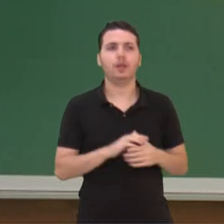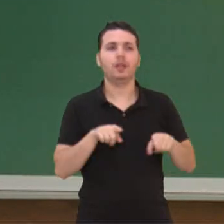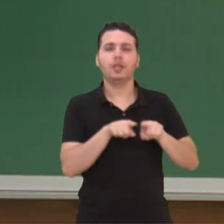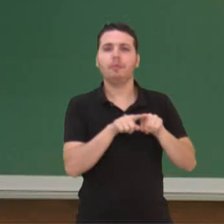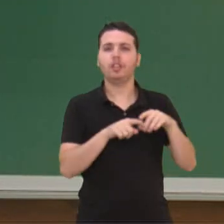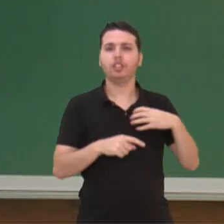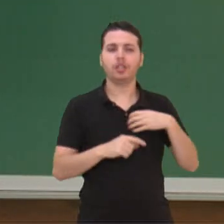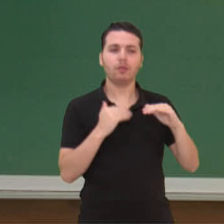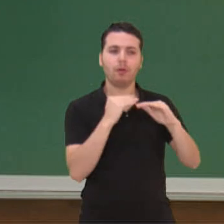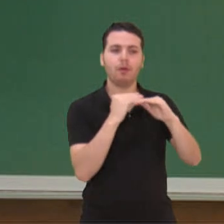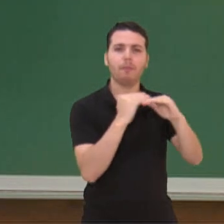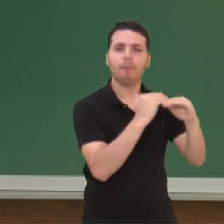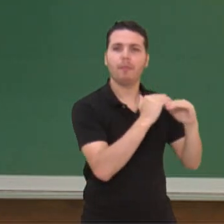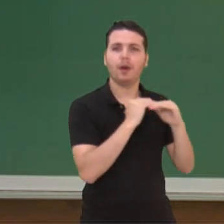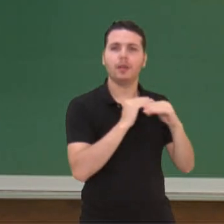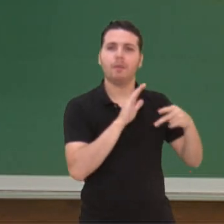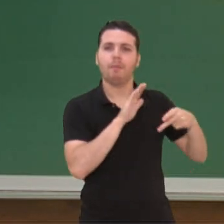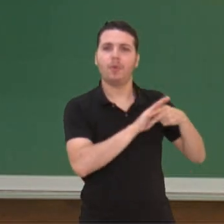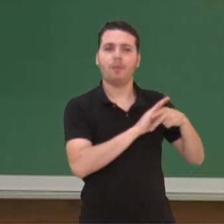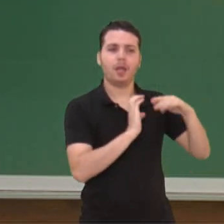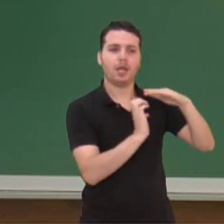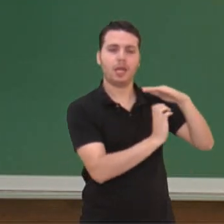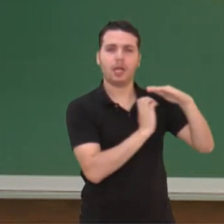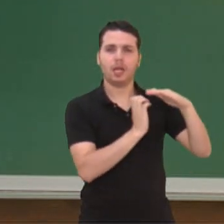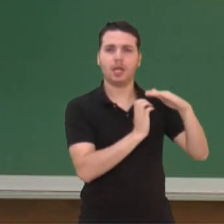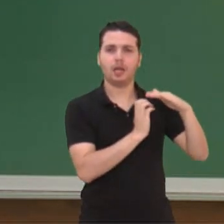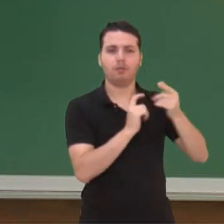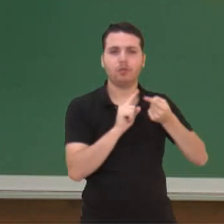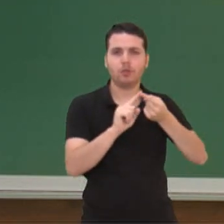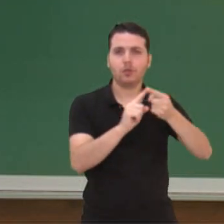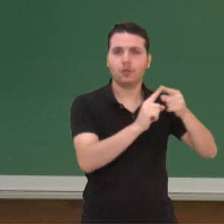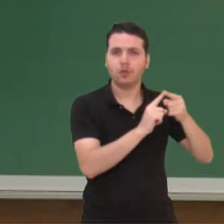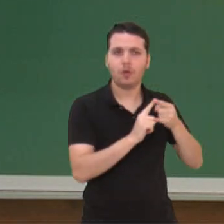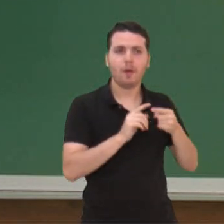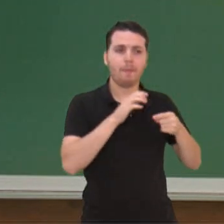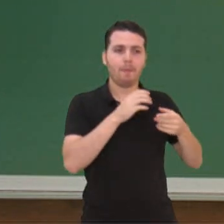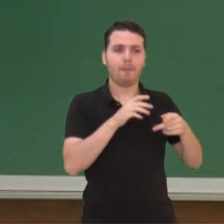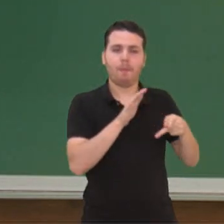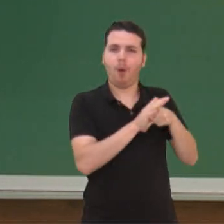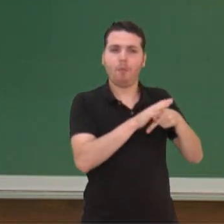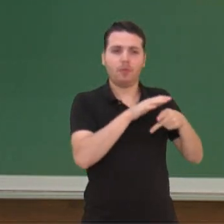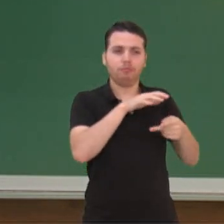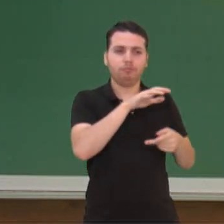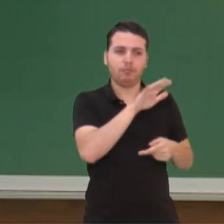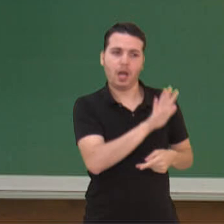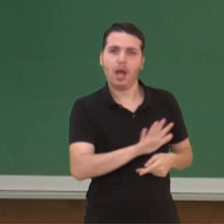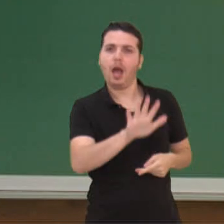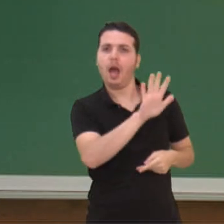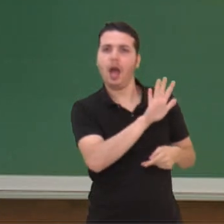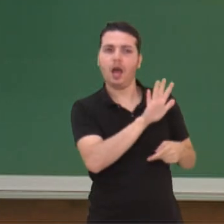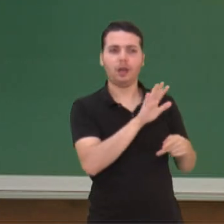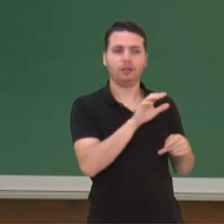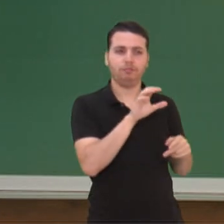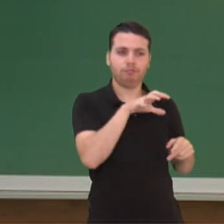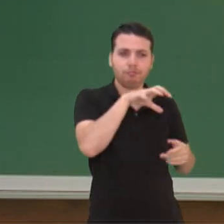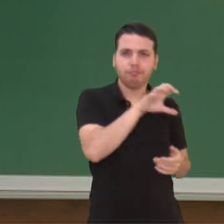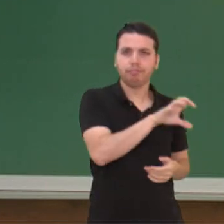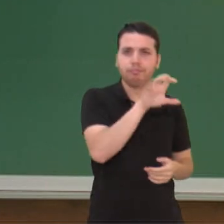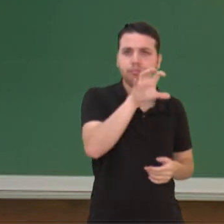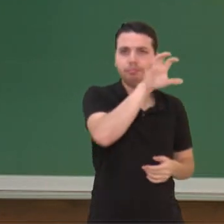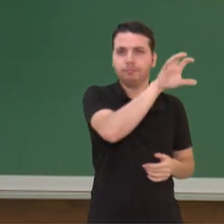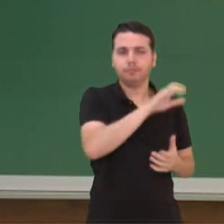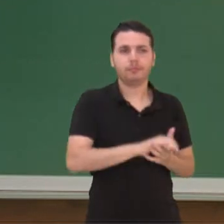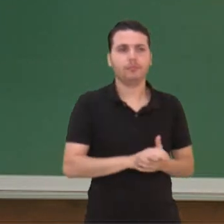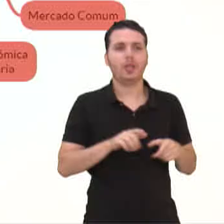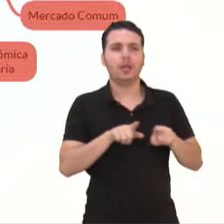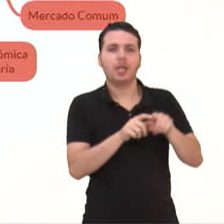homogeneização que as empresas acabam, né, acarretando aí no espaço geográfico, nós podemos pensar também na formação de